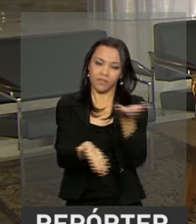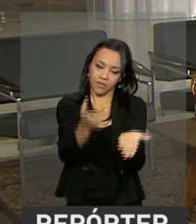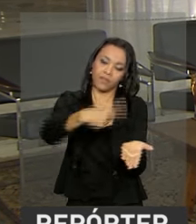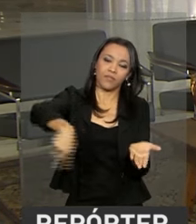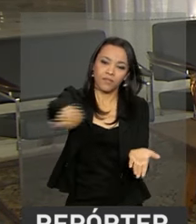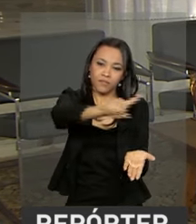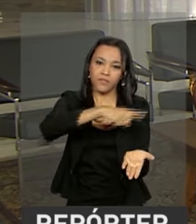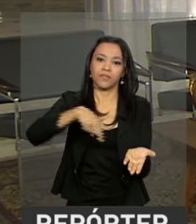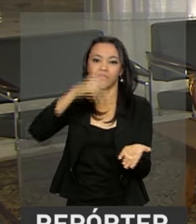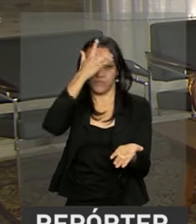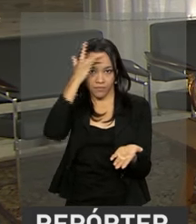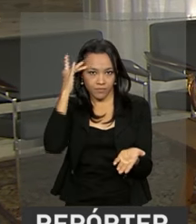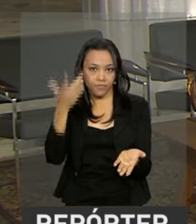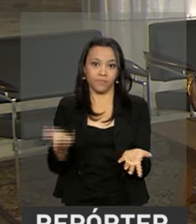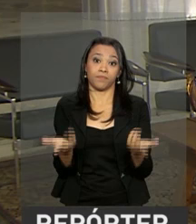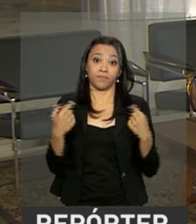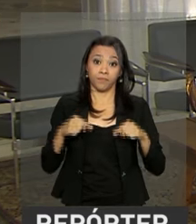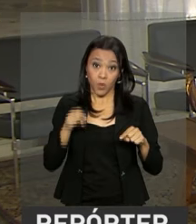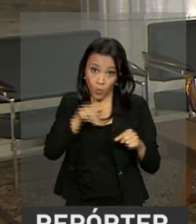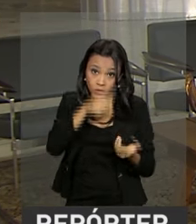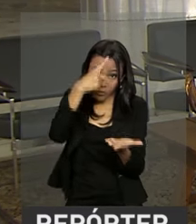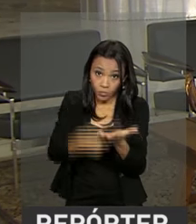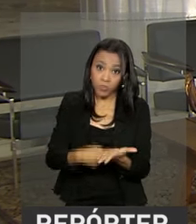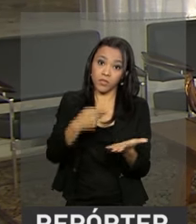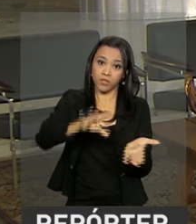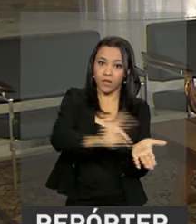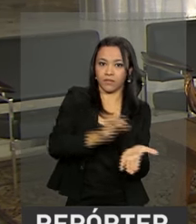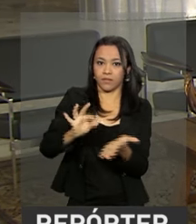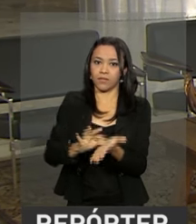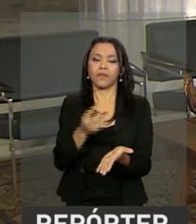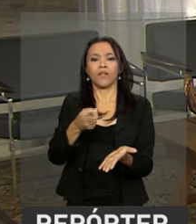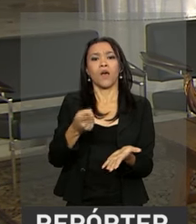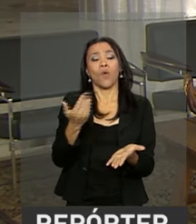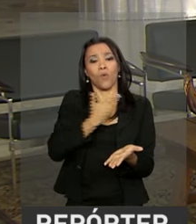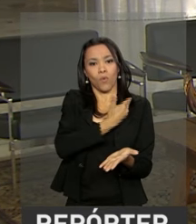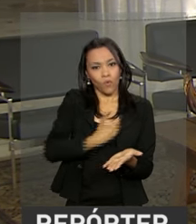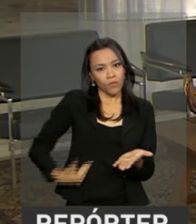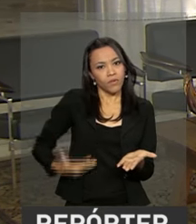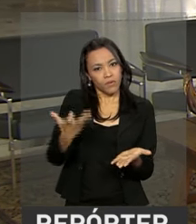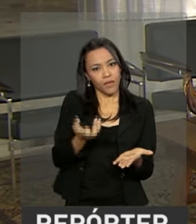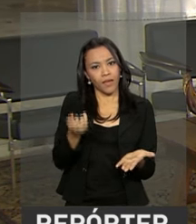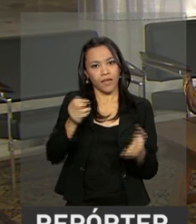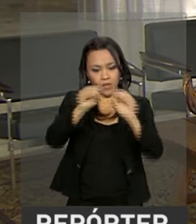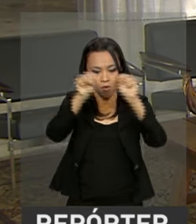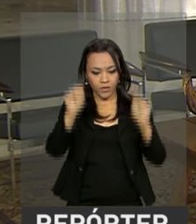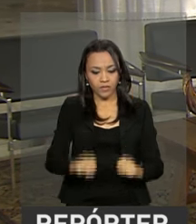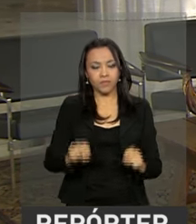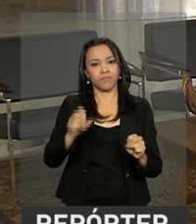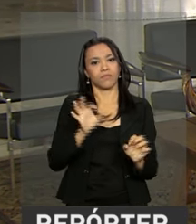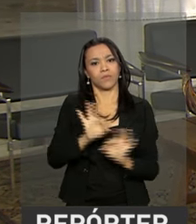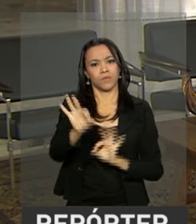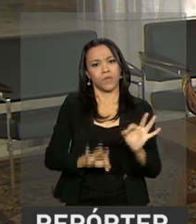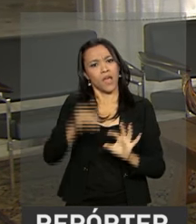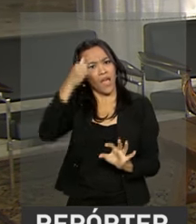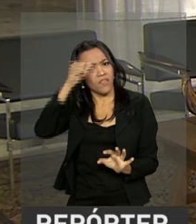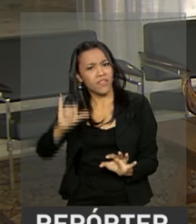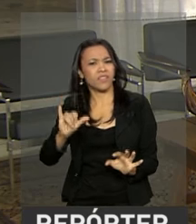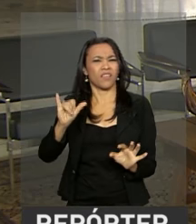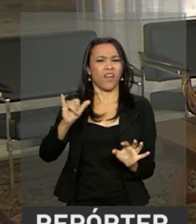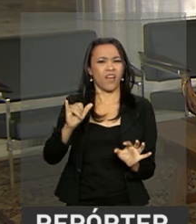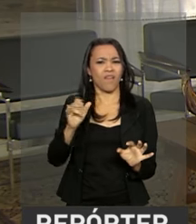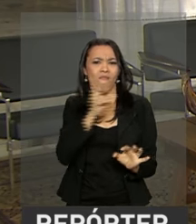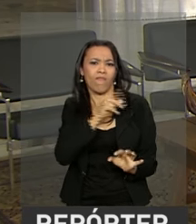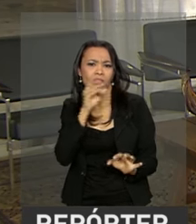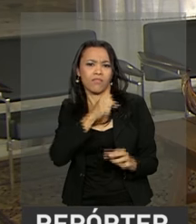disponibilizados aos brasileiros. Com esse acordo, o governo pretende avançar na digitalização dos serviços públicos, combater fraudes e usar